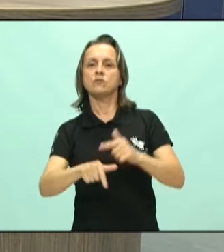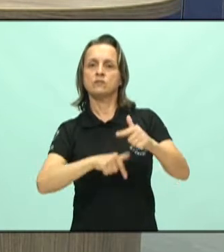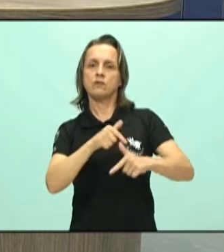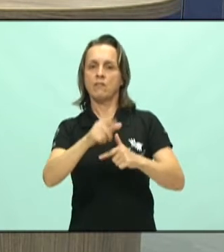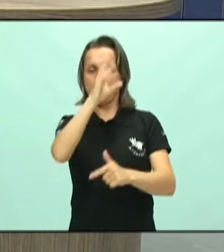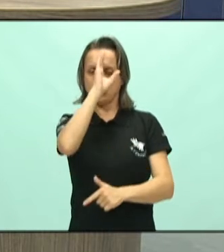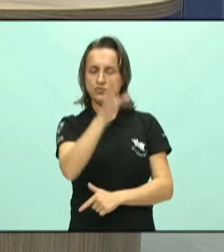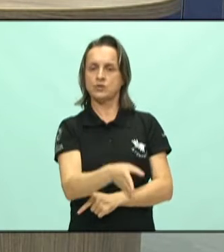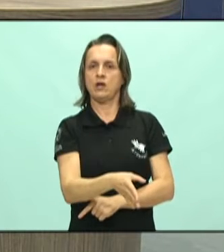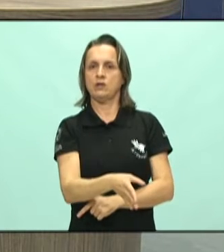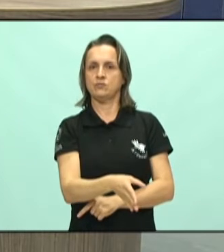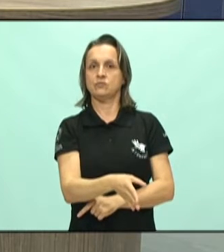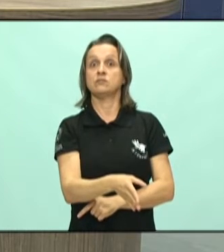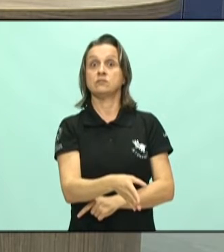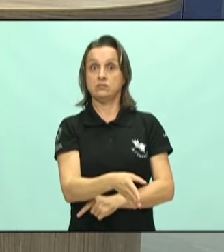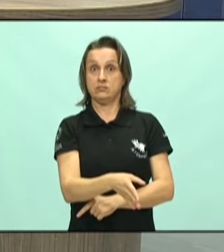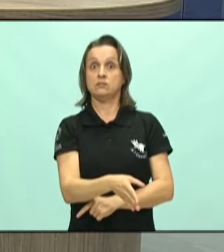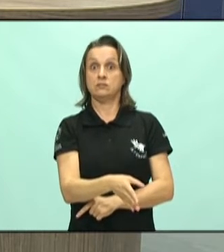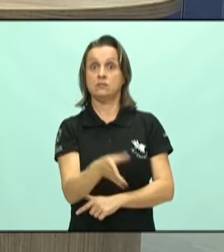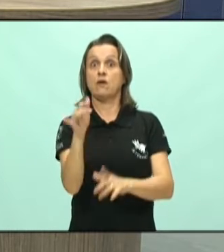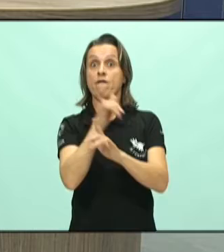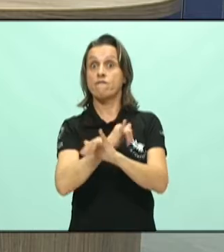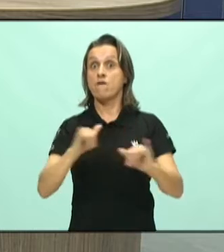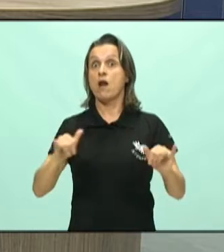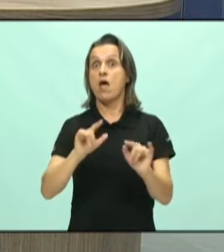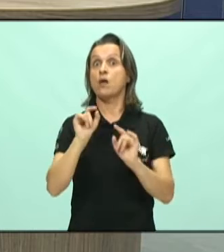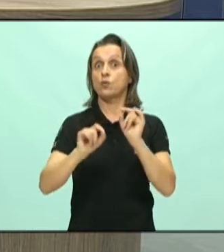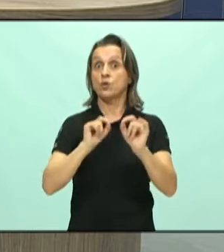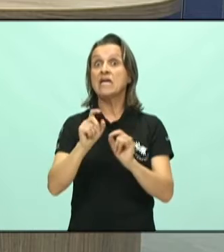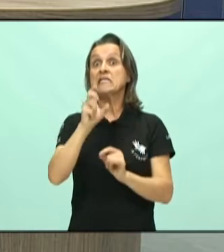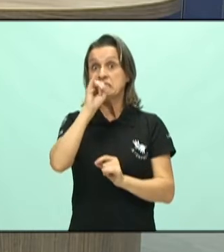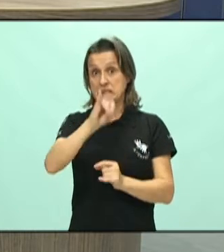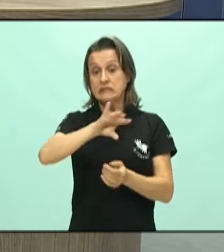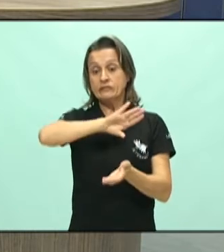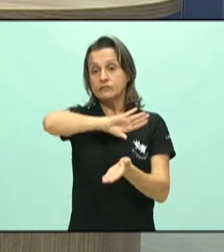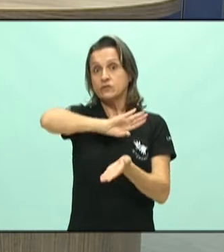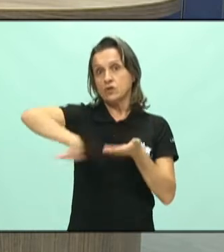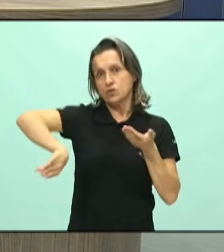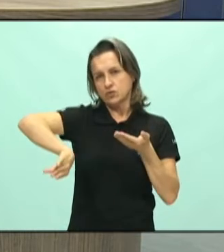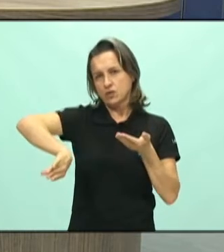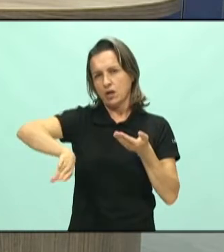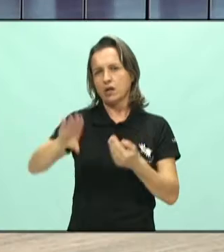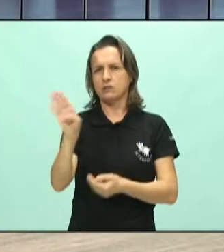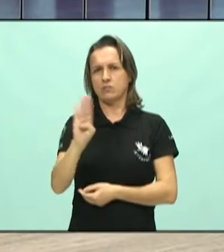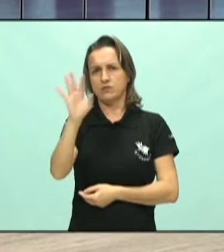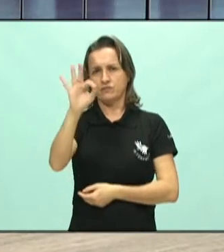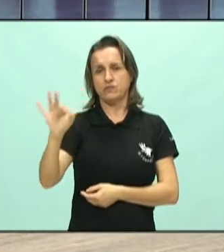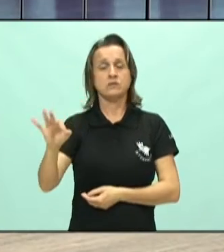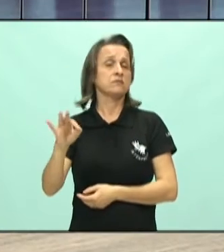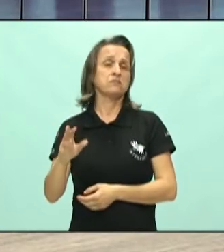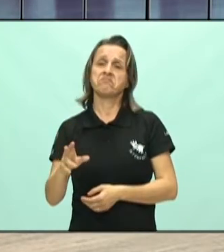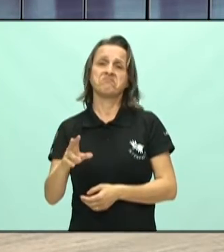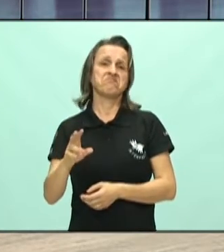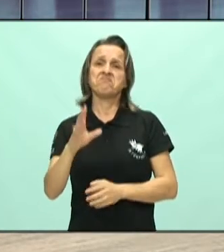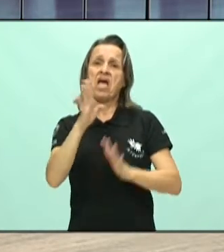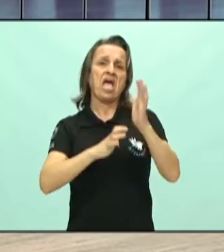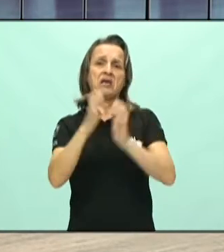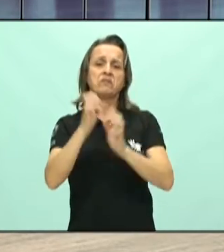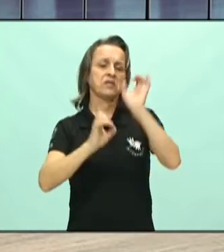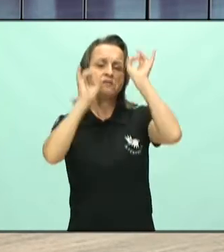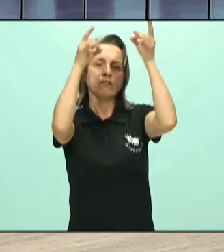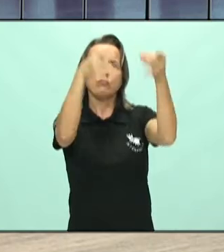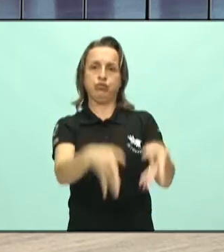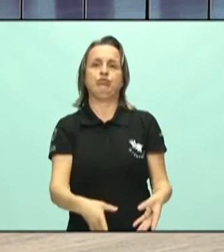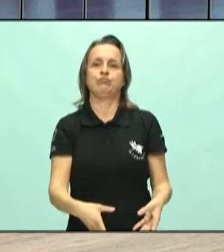nessas empresas, declararam que se efetivamente fosse retirado os incentivos, elas sairiam de Santa Catarina. Então isso